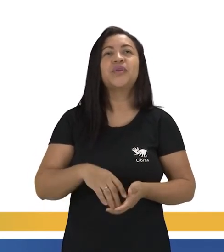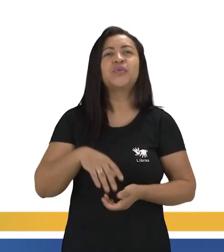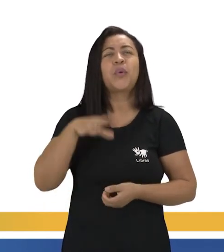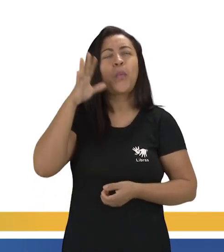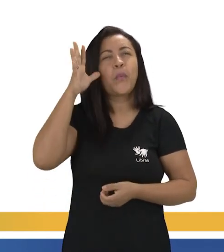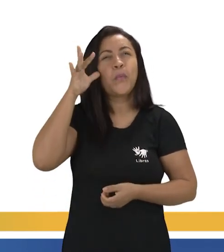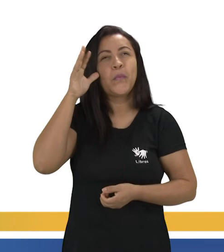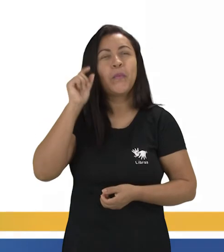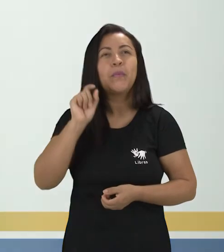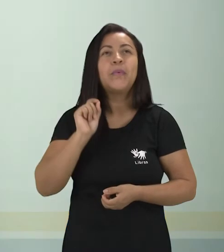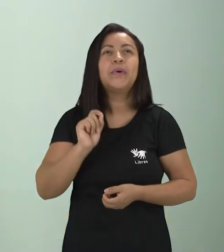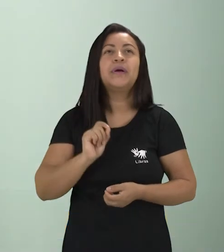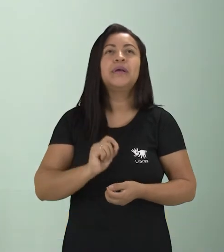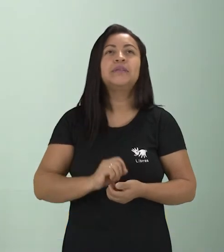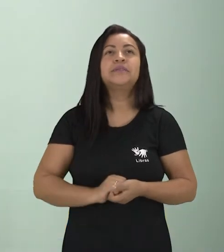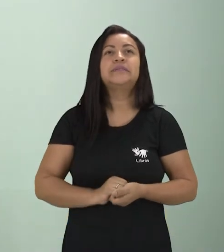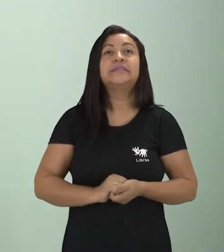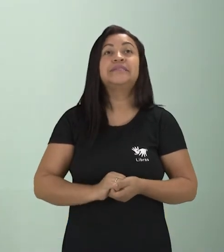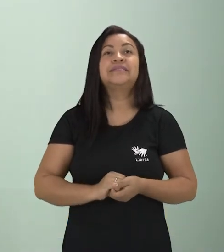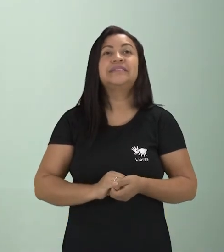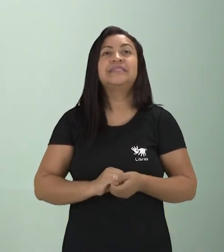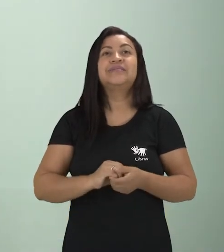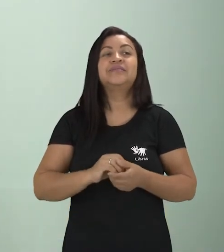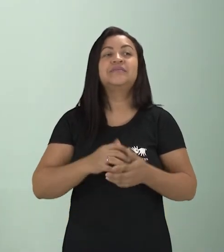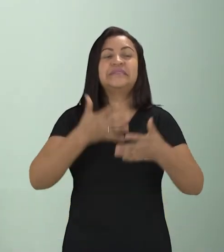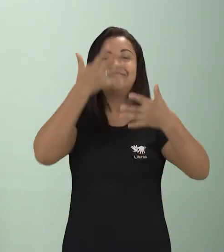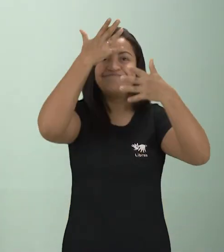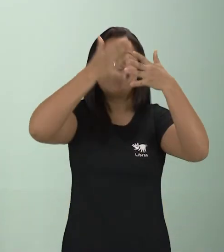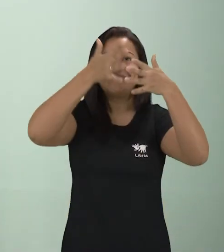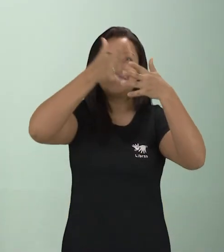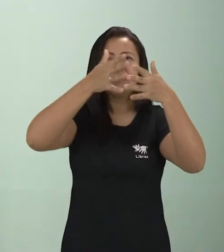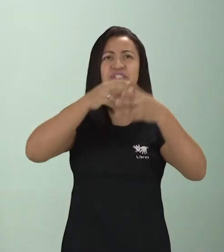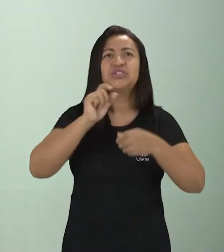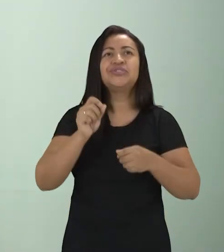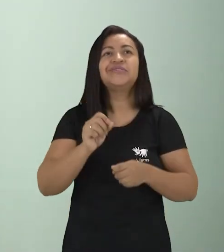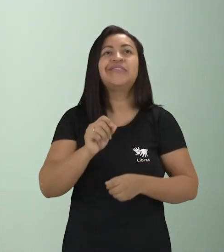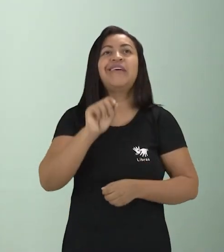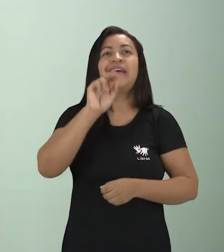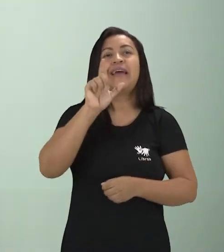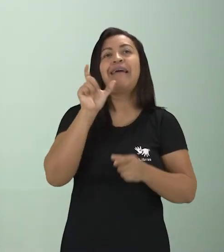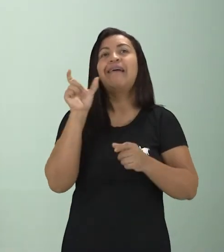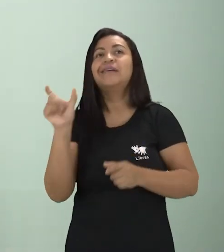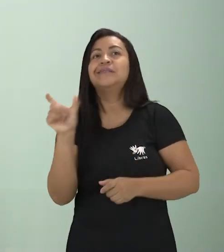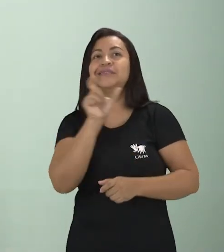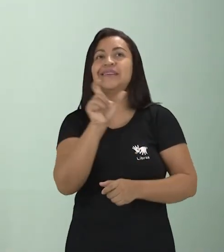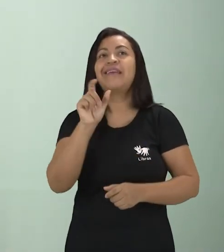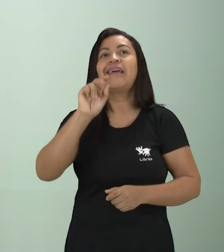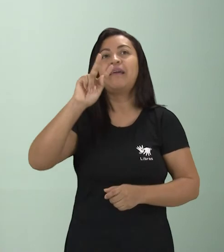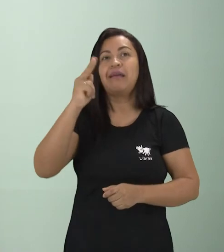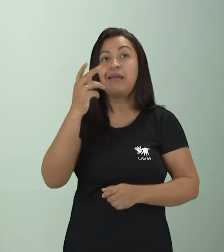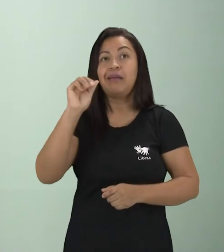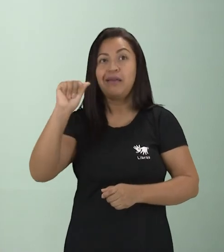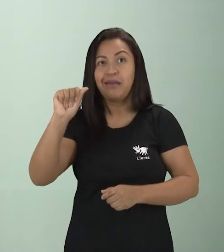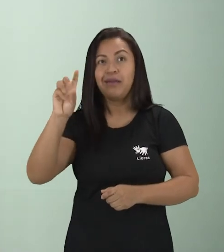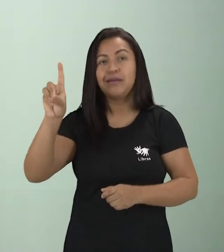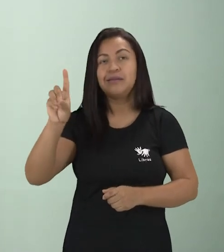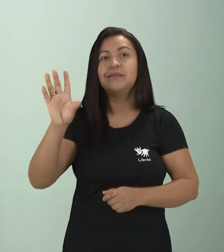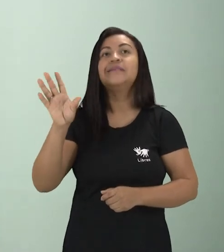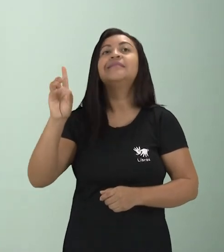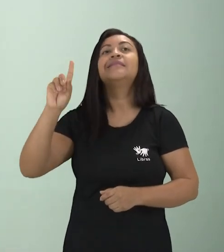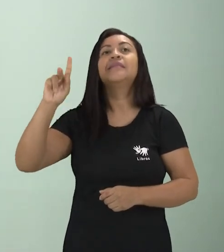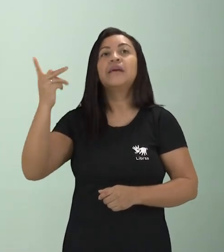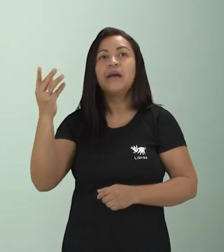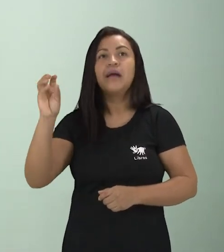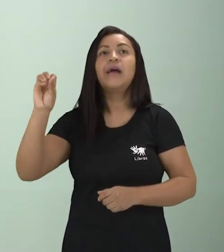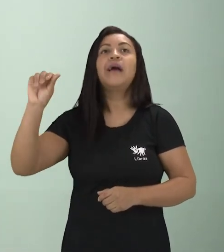bem curiosa. Muita gente se confunde, como no exemplo da letra B, had, um depois do outro.